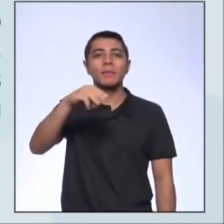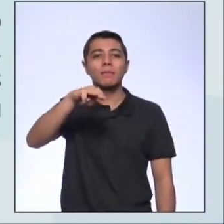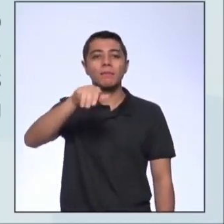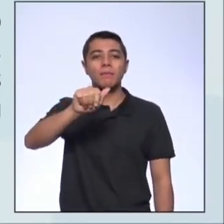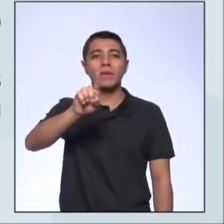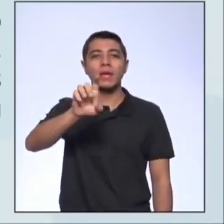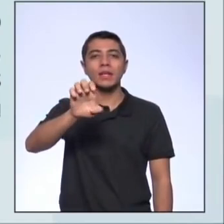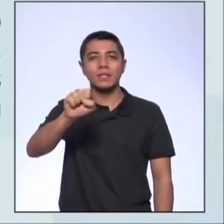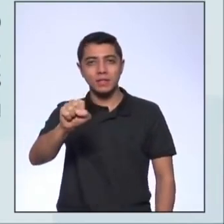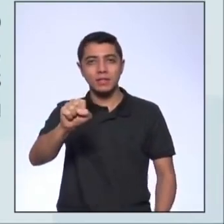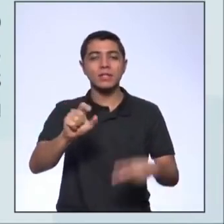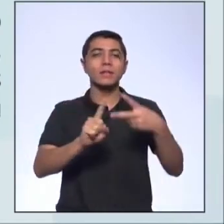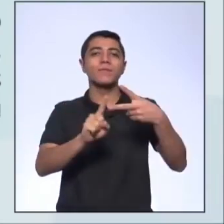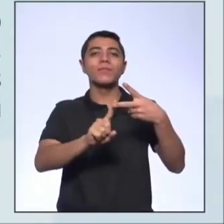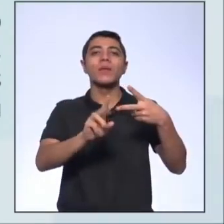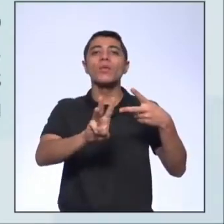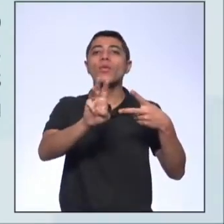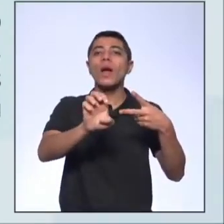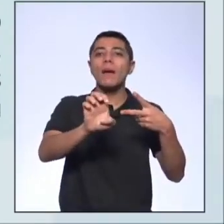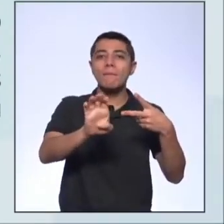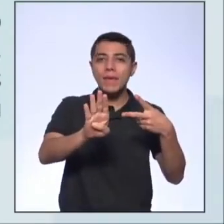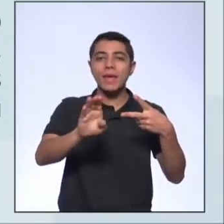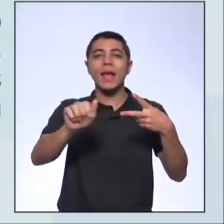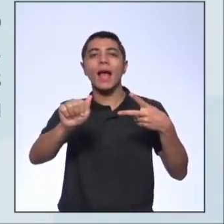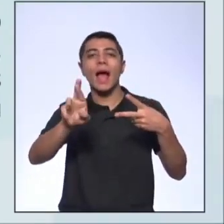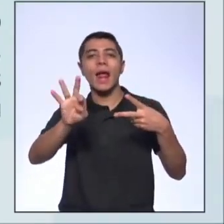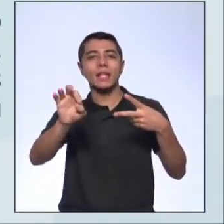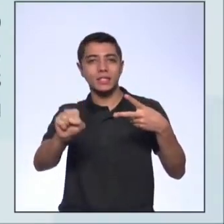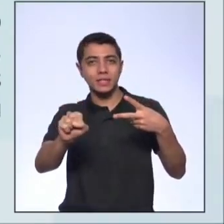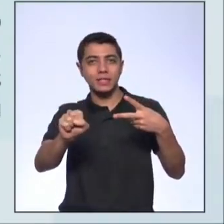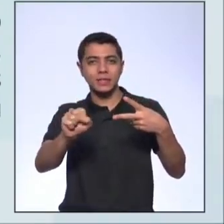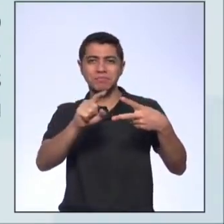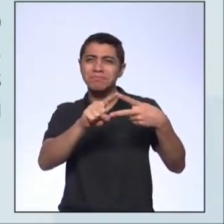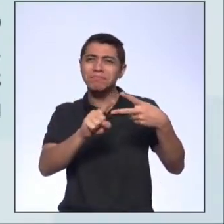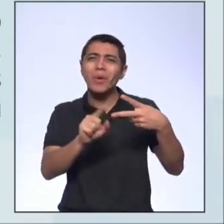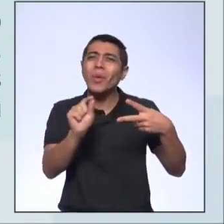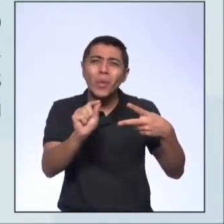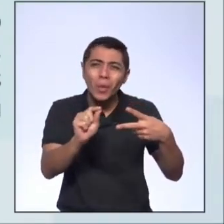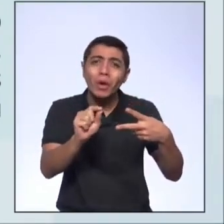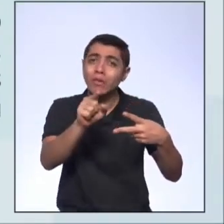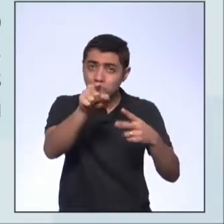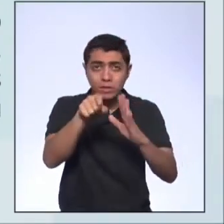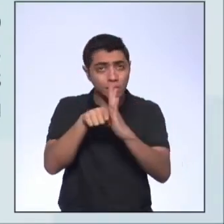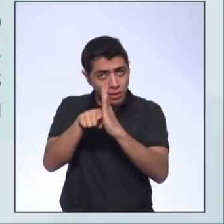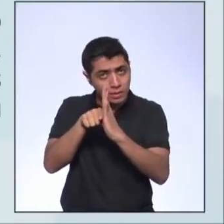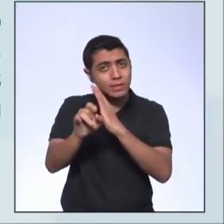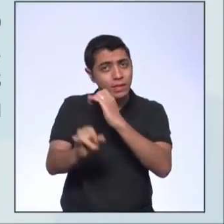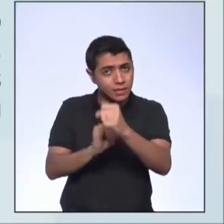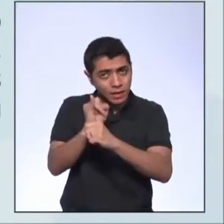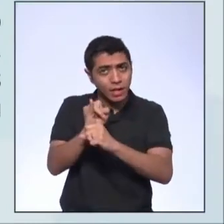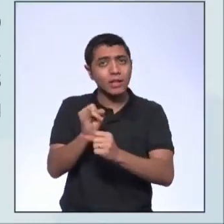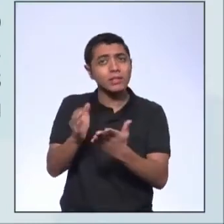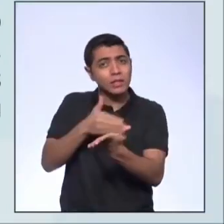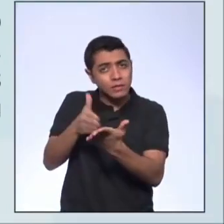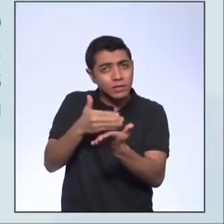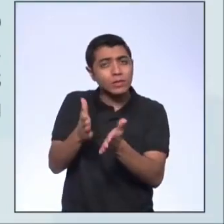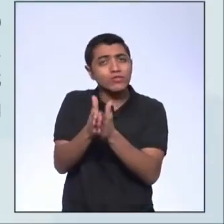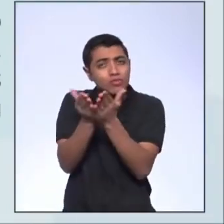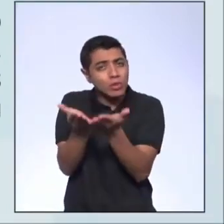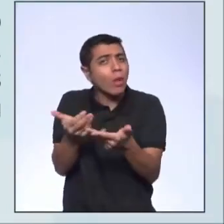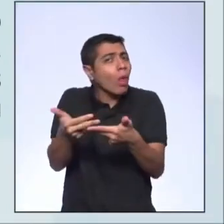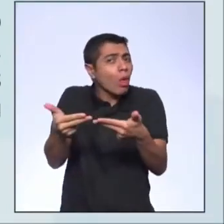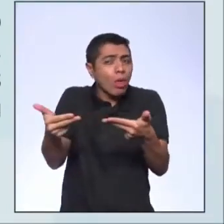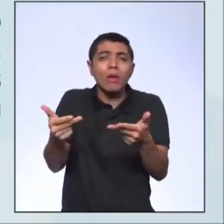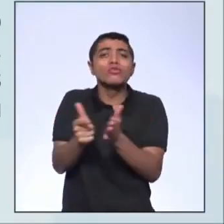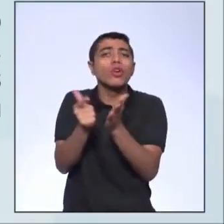destes termos, pesquisem em livros, revistas, jornais, na internet ou nas ferramentas que vocês tiverem à mão aí na casa de